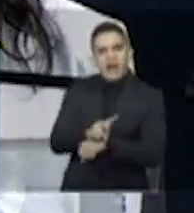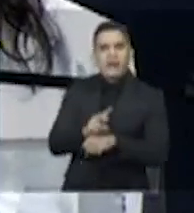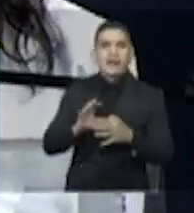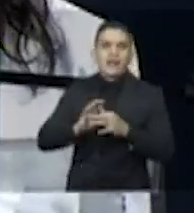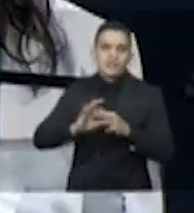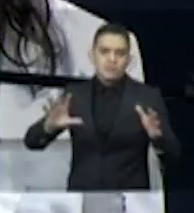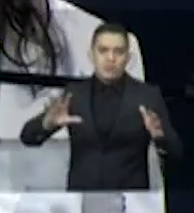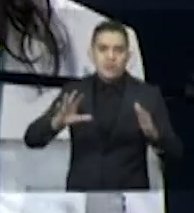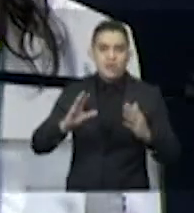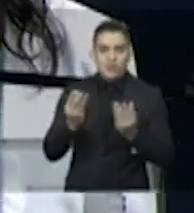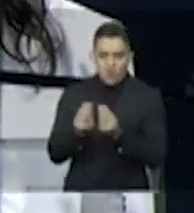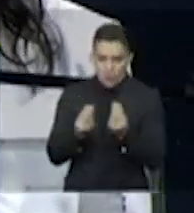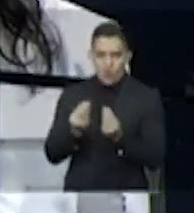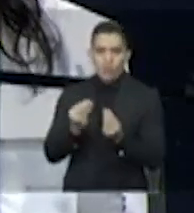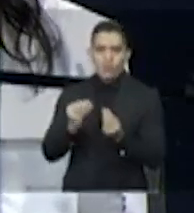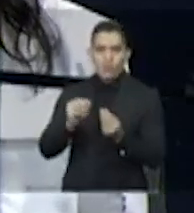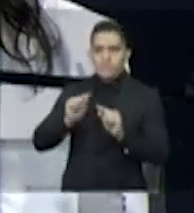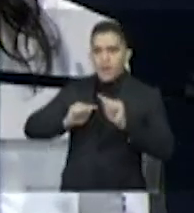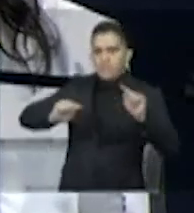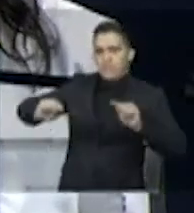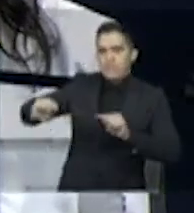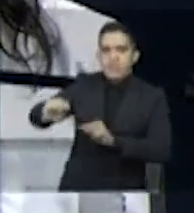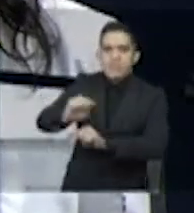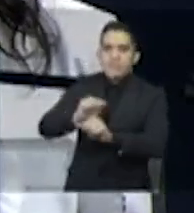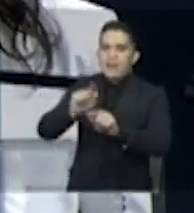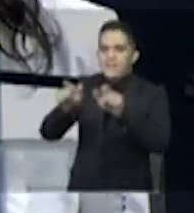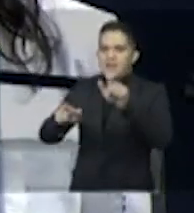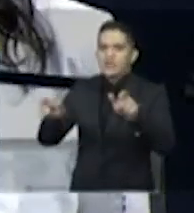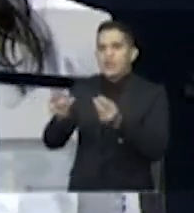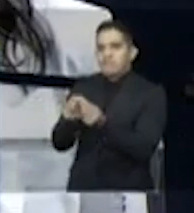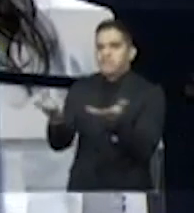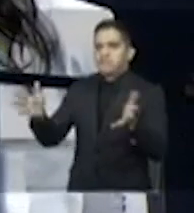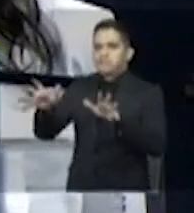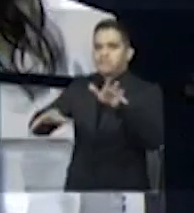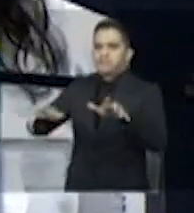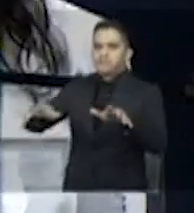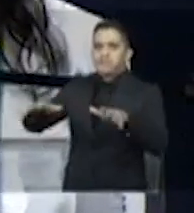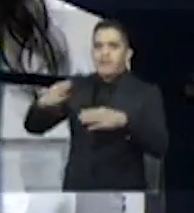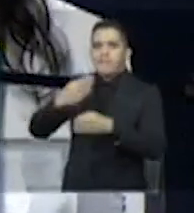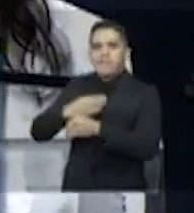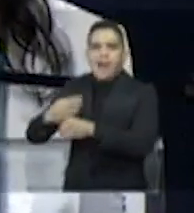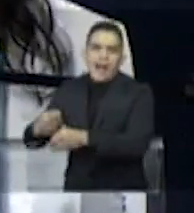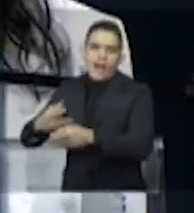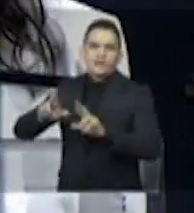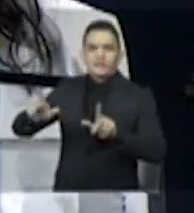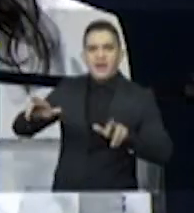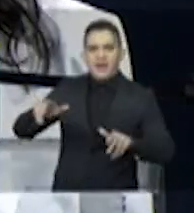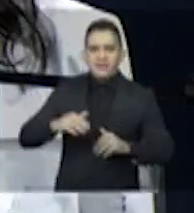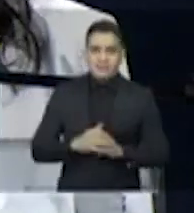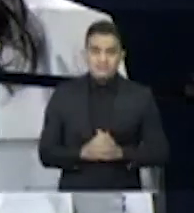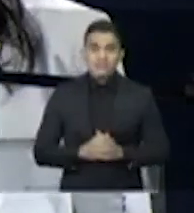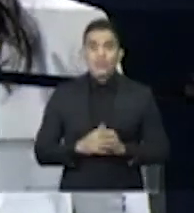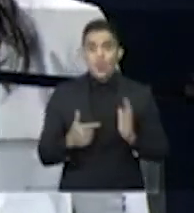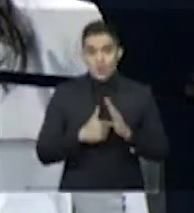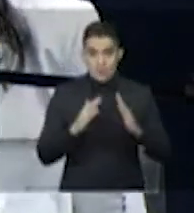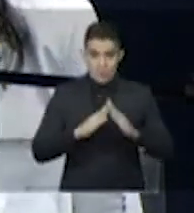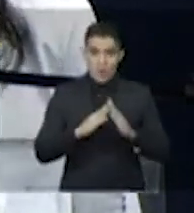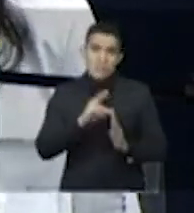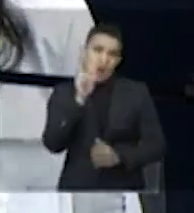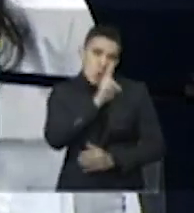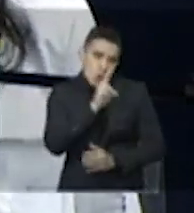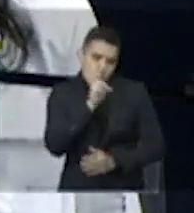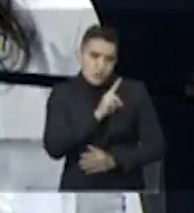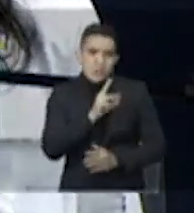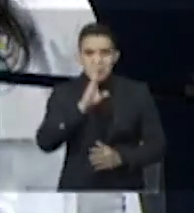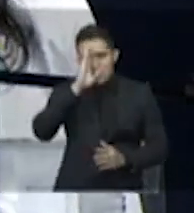distribuição territorial e a qualidade dos equipamentos ofertados. E ainda, como repetidamente trazido aqui nessa audiência, a moradia é uma medida urgente que se impõe